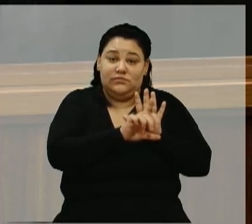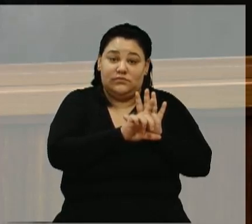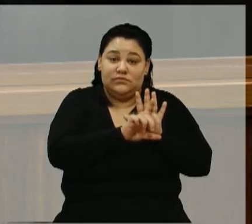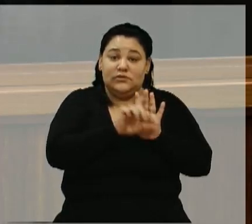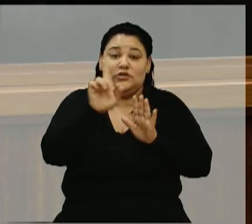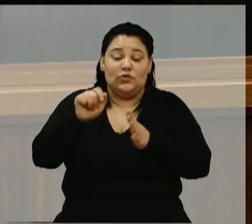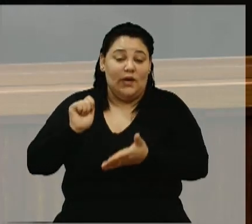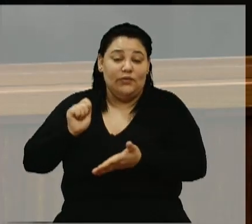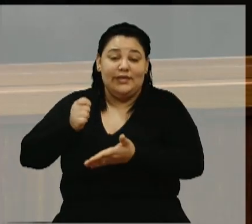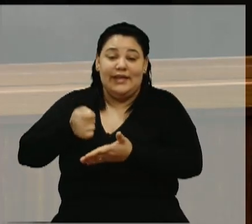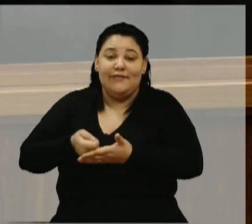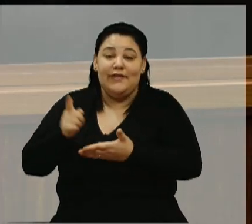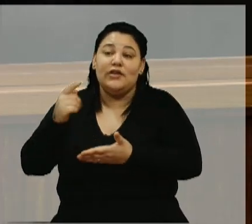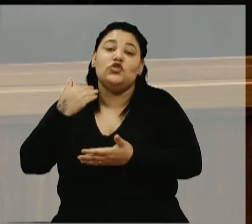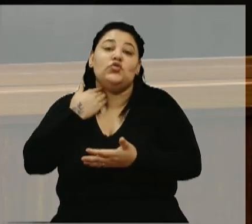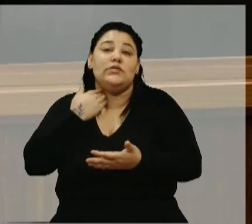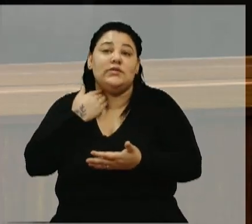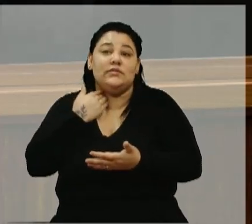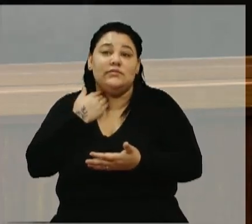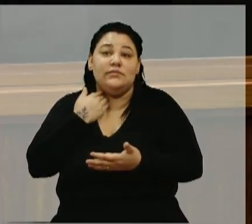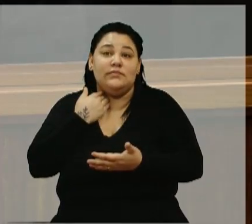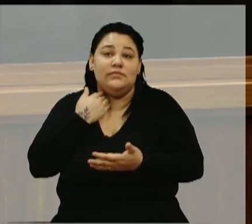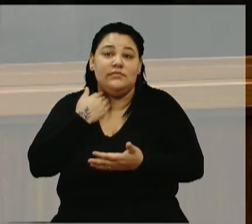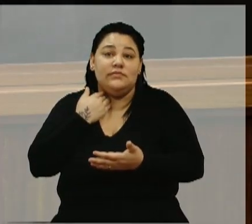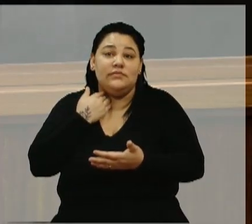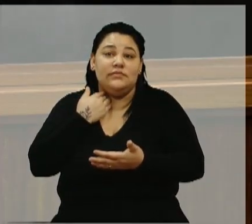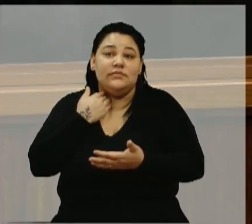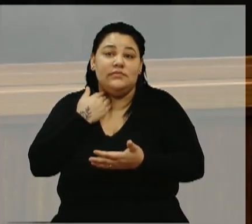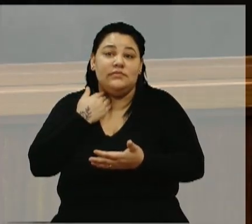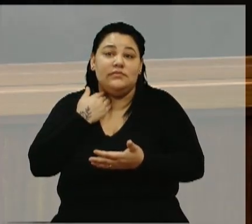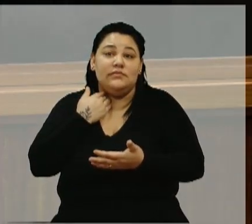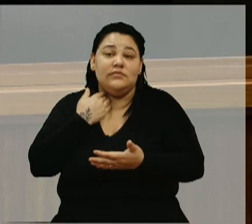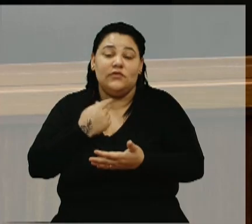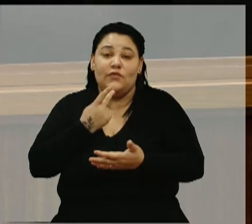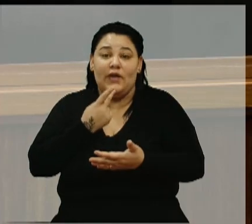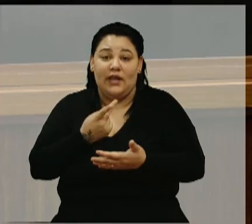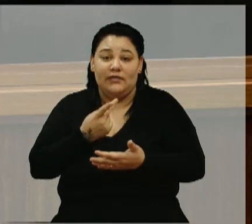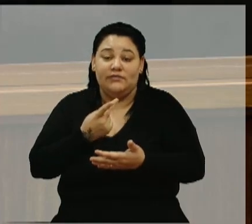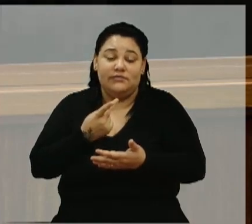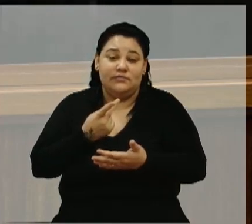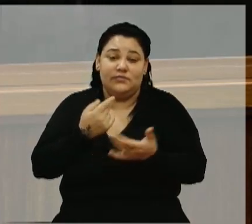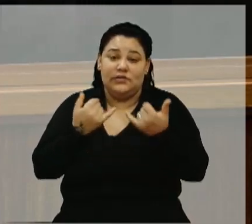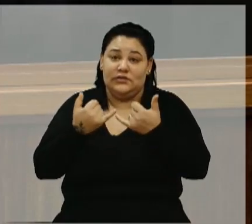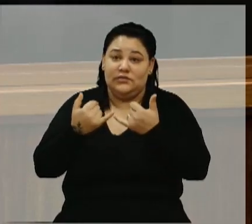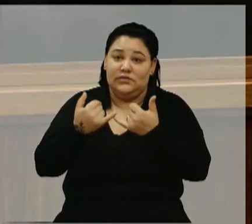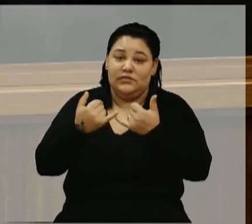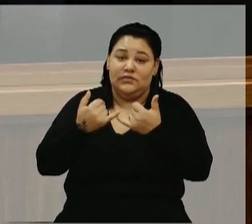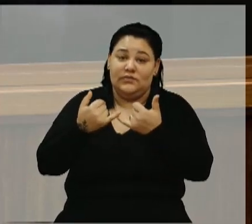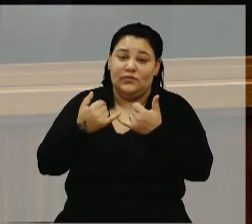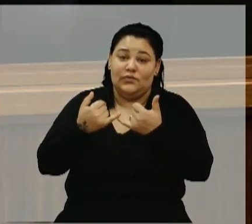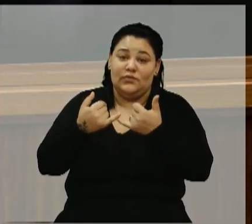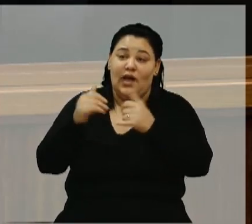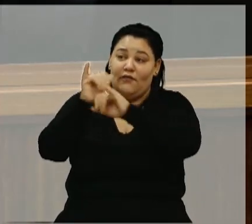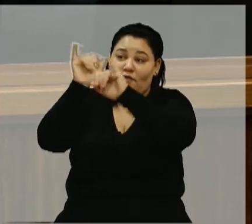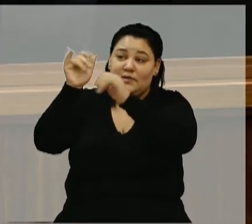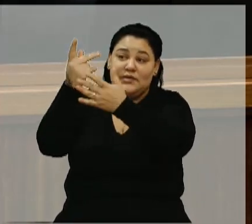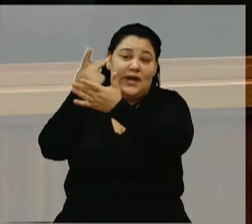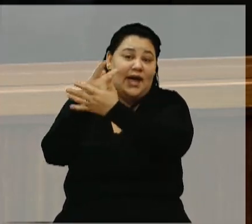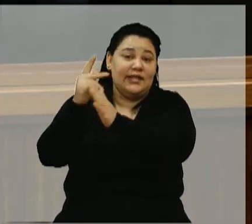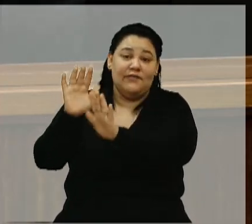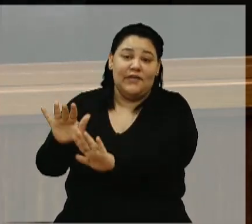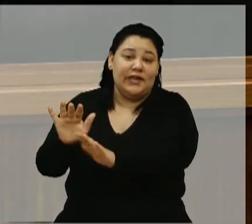dever dele. E isso impede que a placa irregular continue